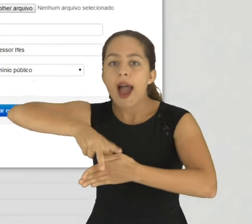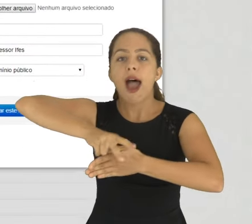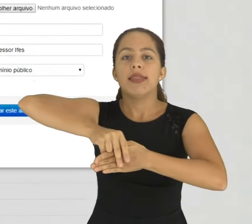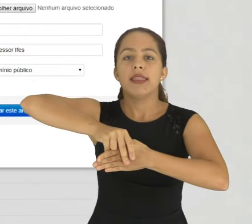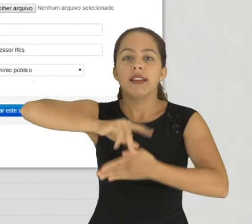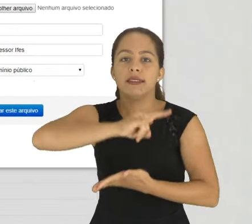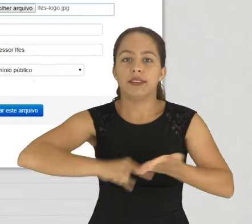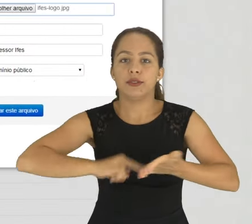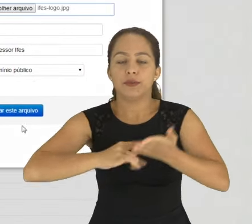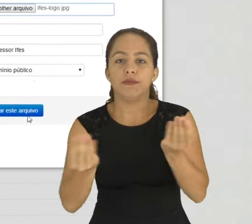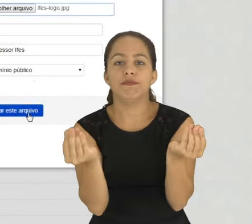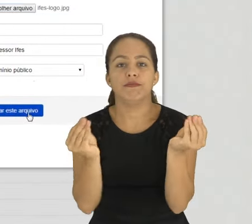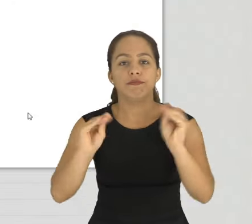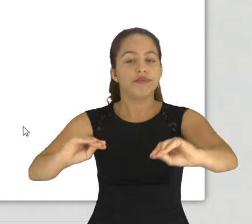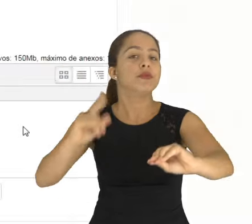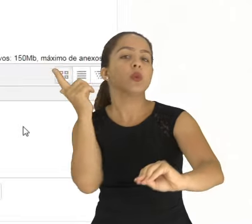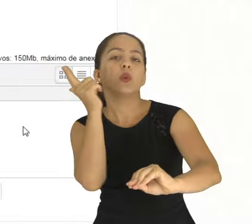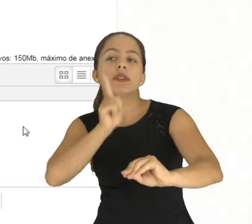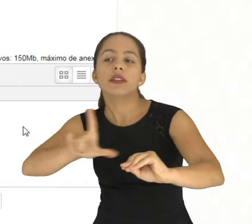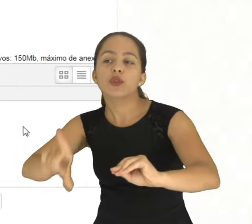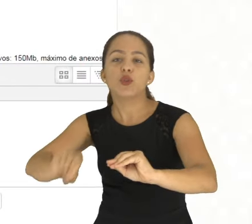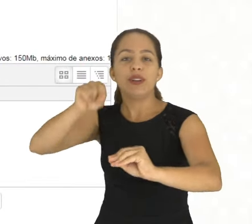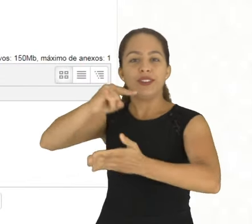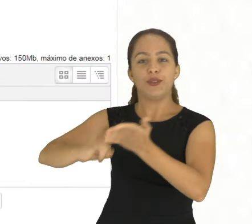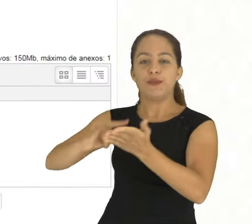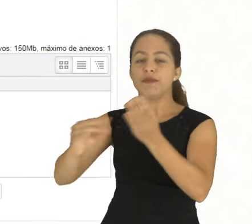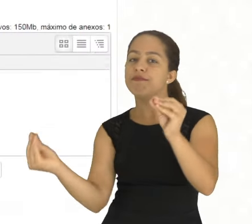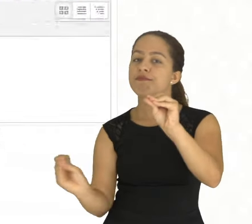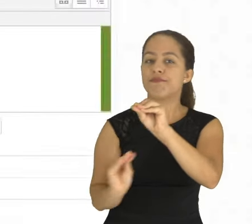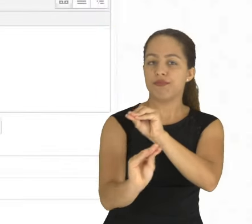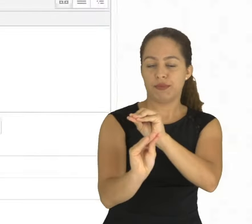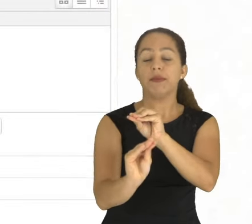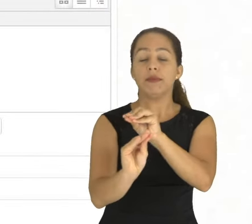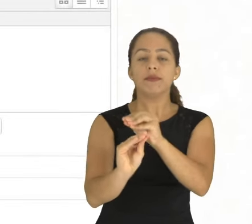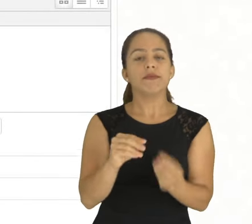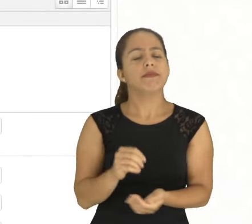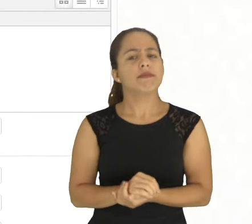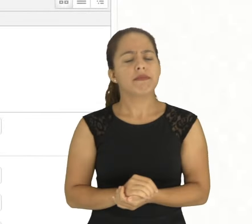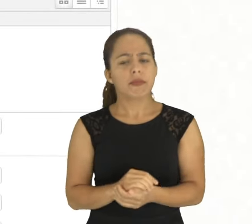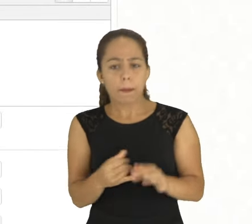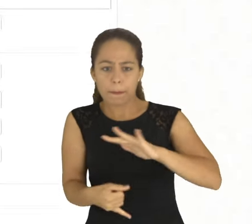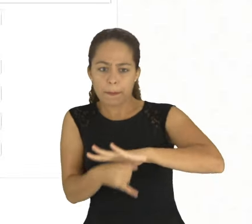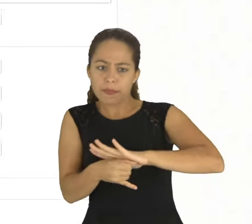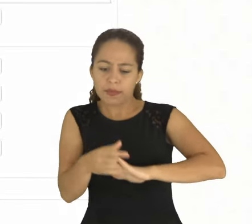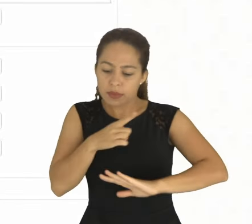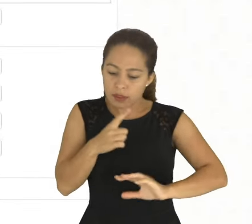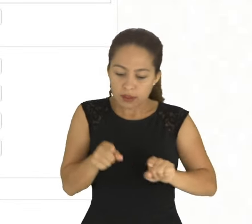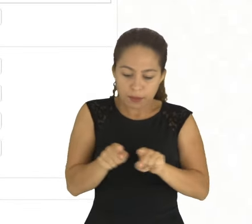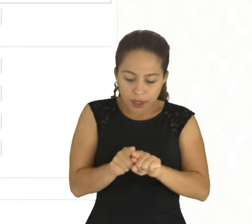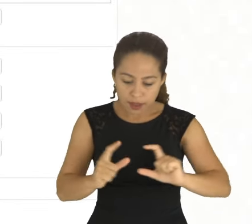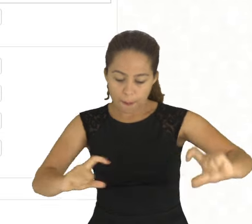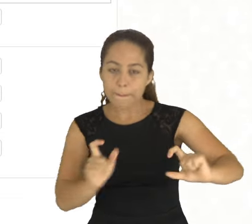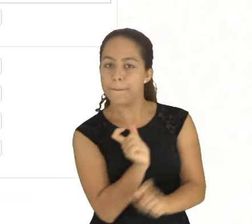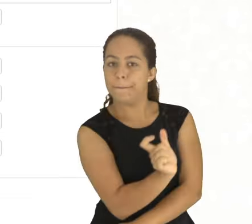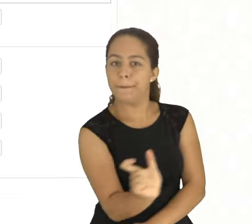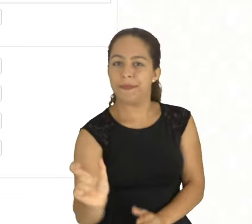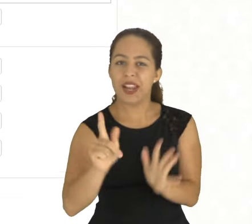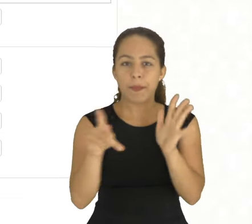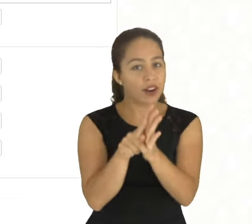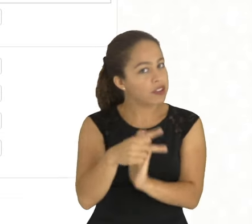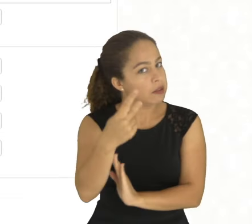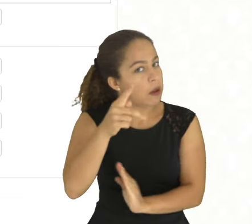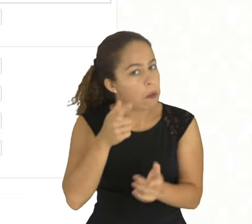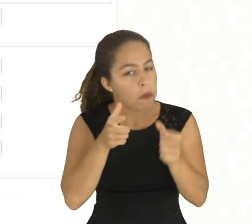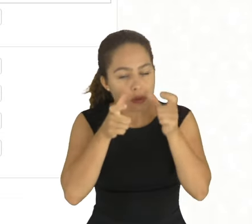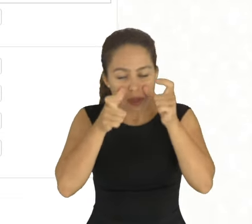arquivo e enviamos. Logo abaixo haverão diversos campos de preenchimento e um bastante legal é o de interesses. Aqui